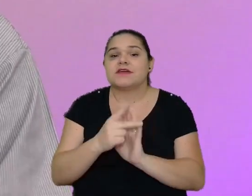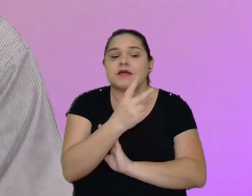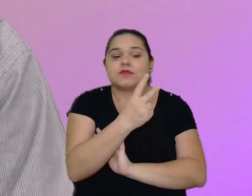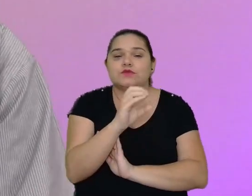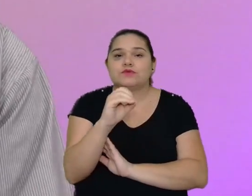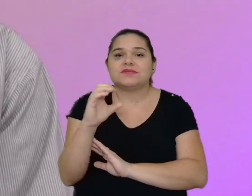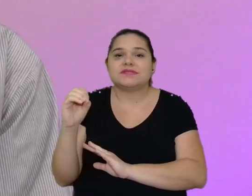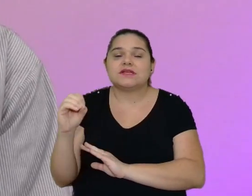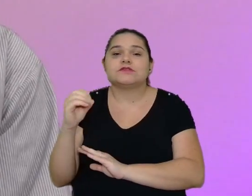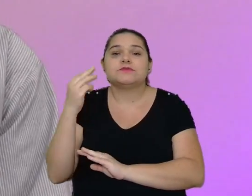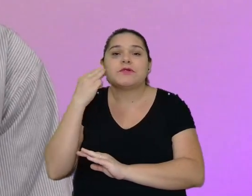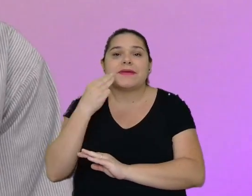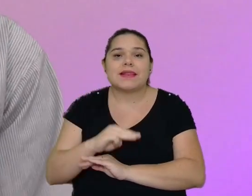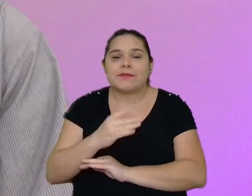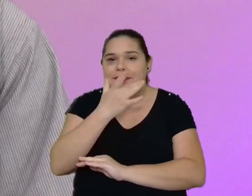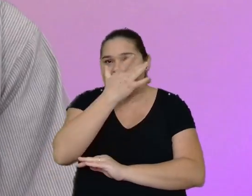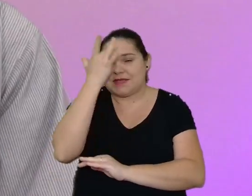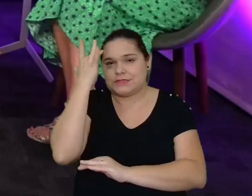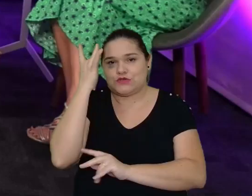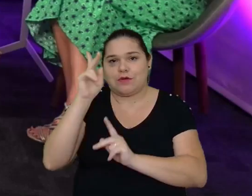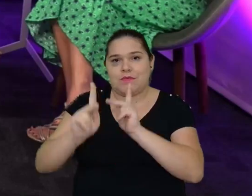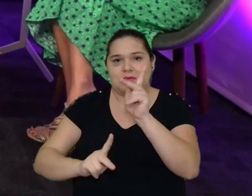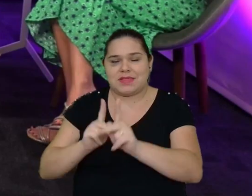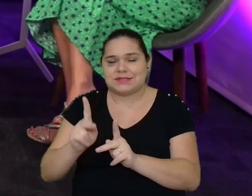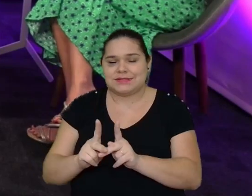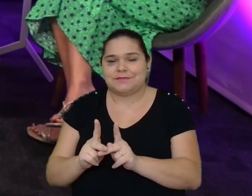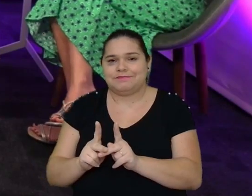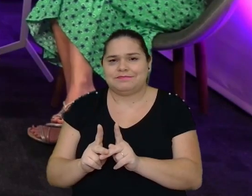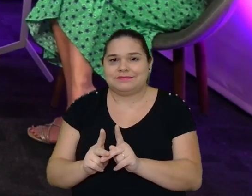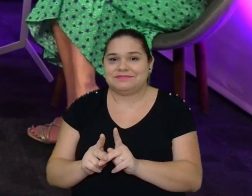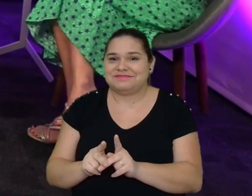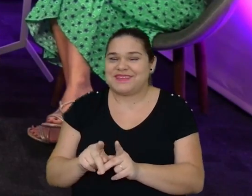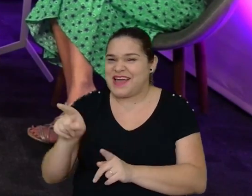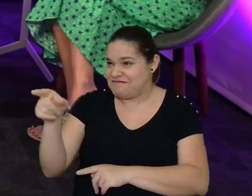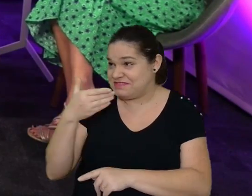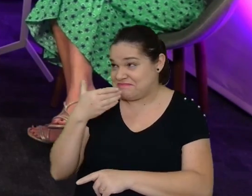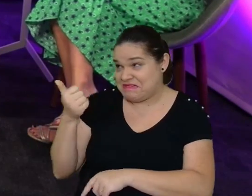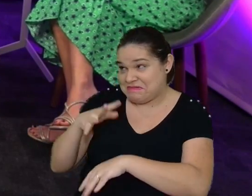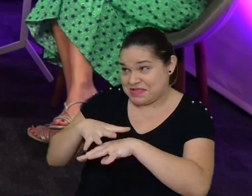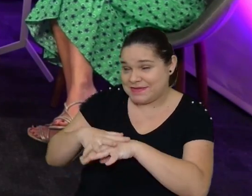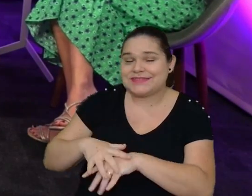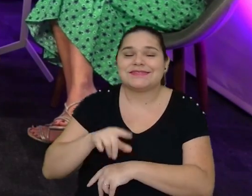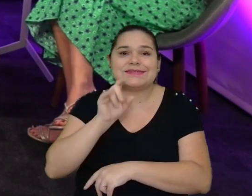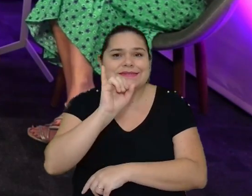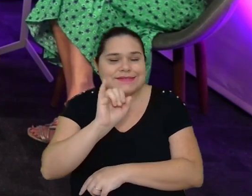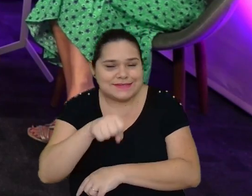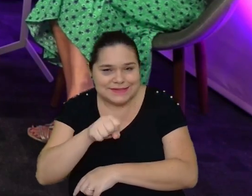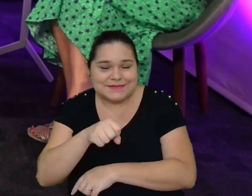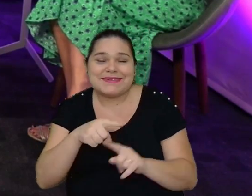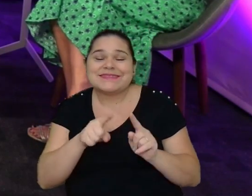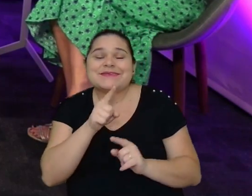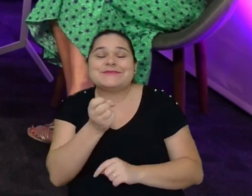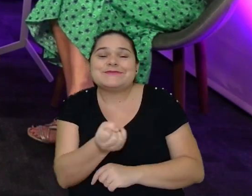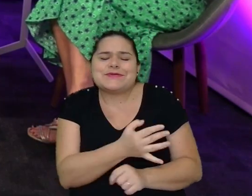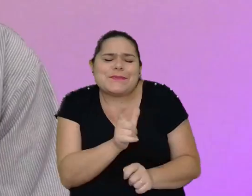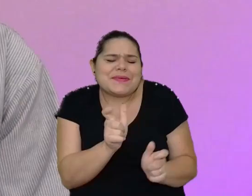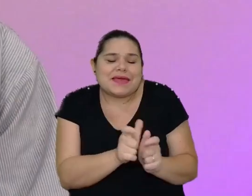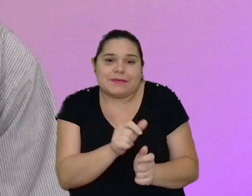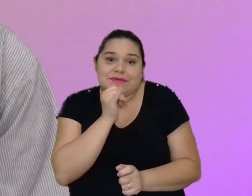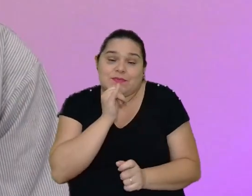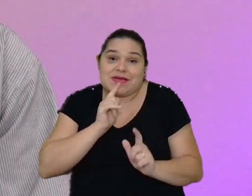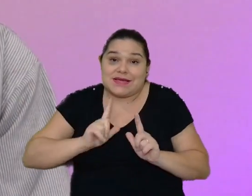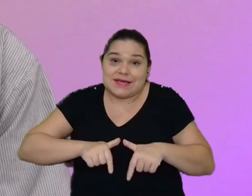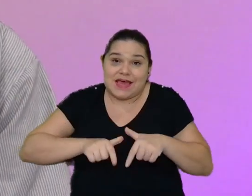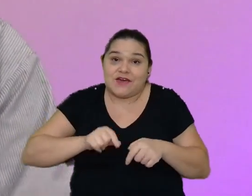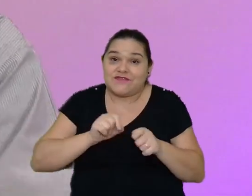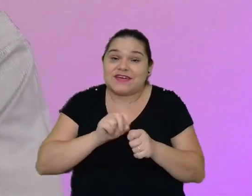habitantes. Isso é um número... Melhor de matemática que eu. Baixíssimo, absolutamente baixíssimo. Quando você pega países, Israel, por exemplo, faz